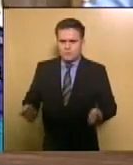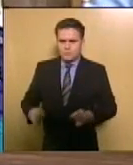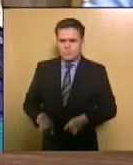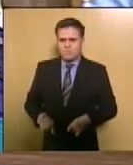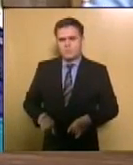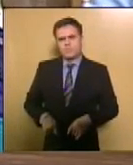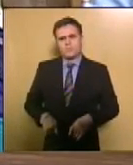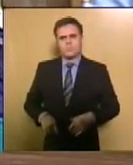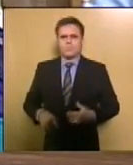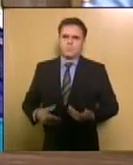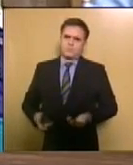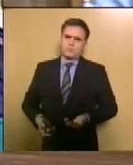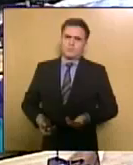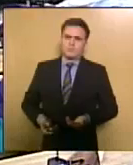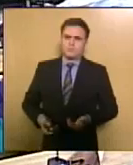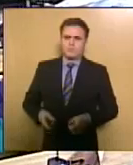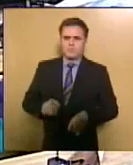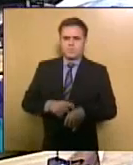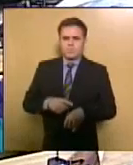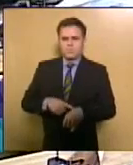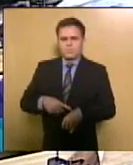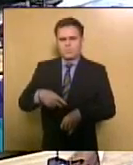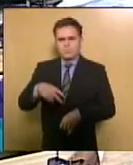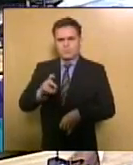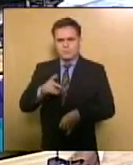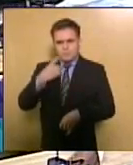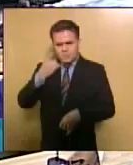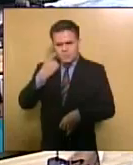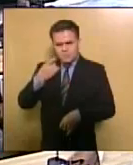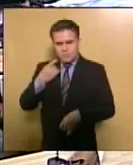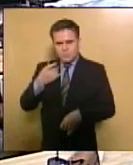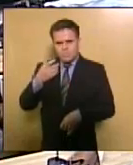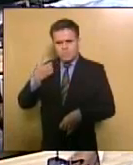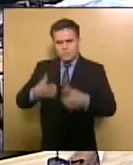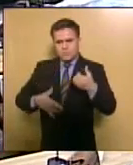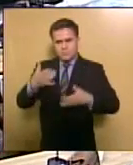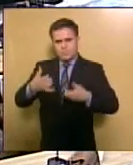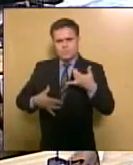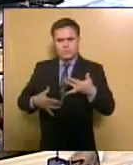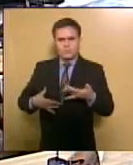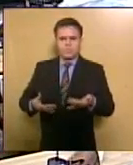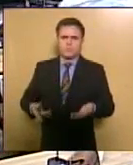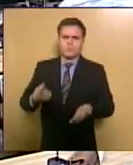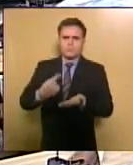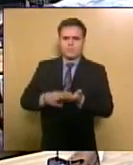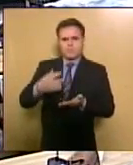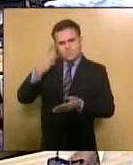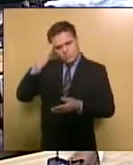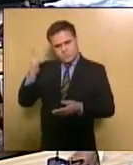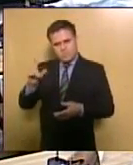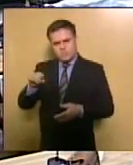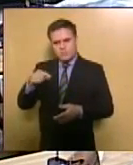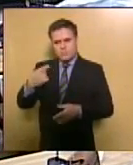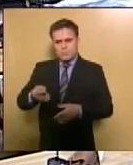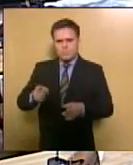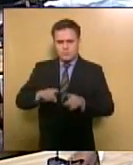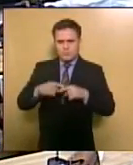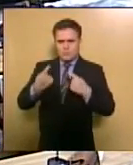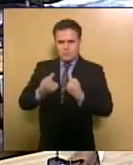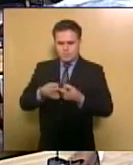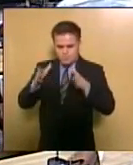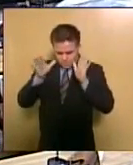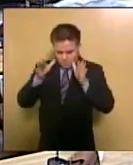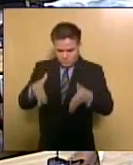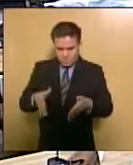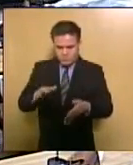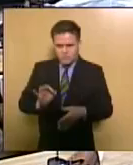eh logo que tem cinco parlamentares a gente trazer a senhora para o grande expediente ou outra audiência específica da questão ISO